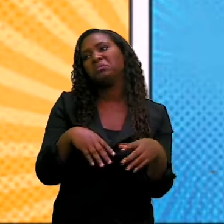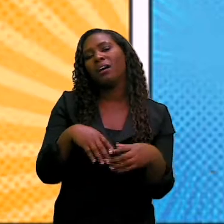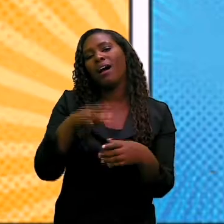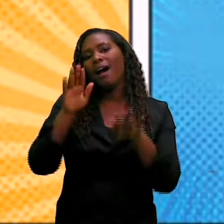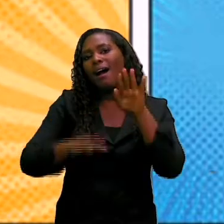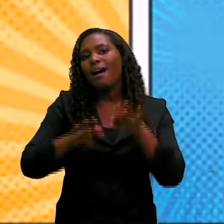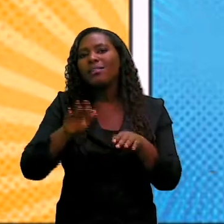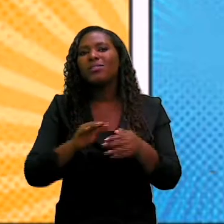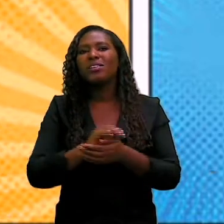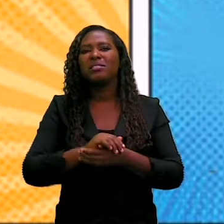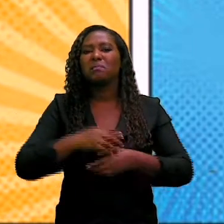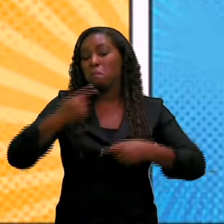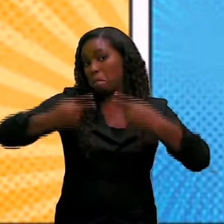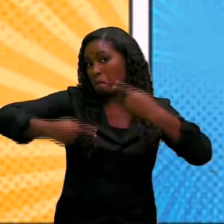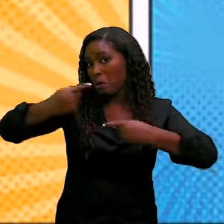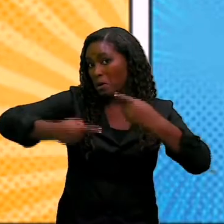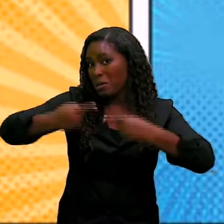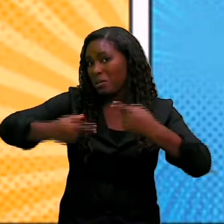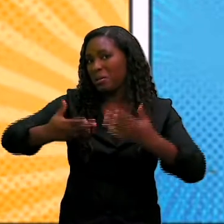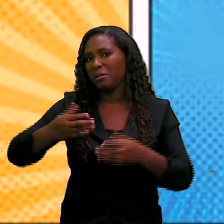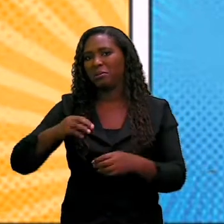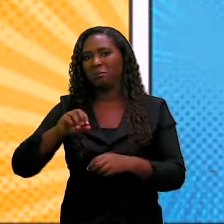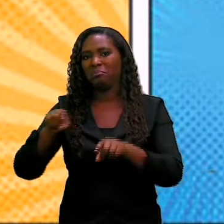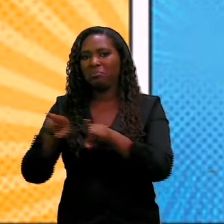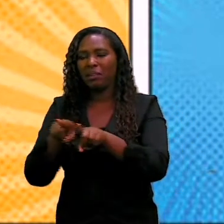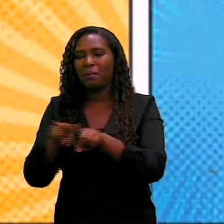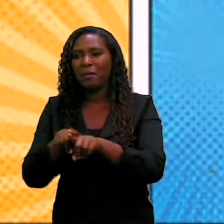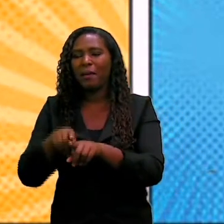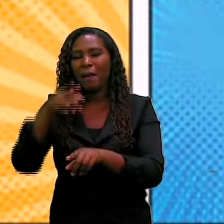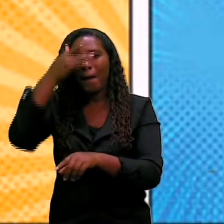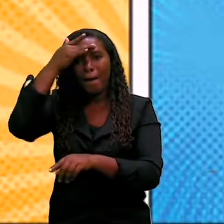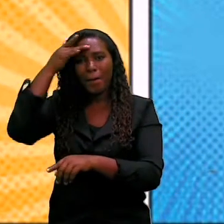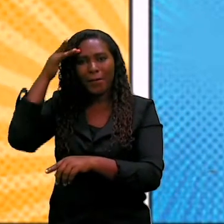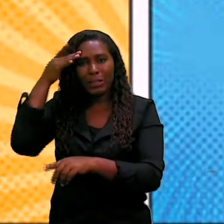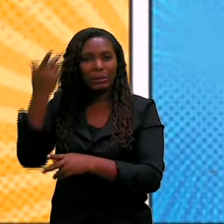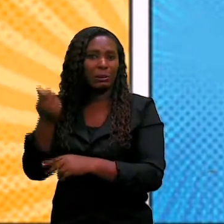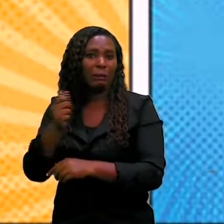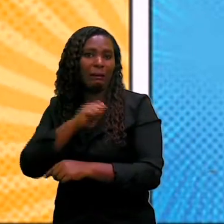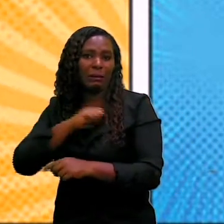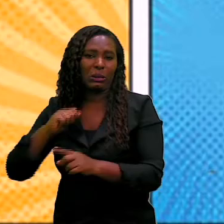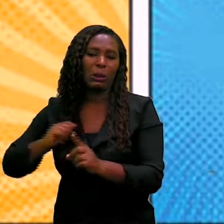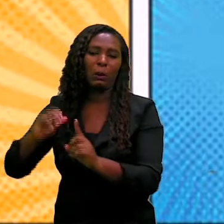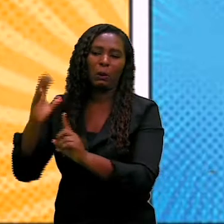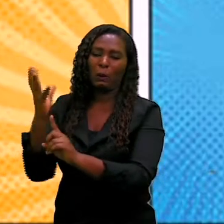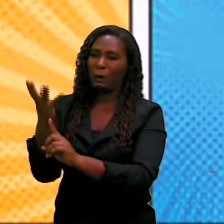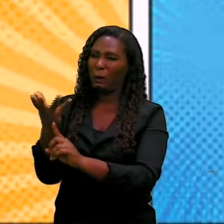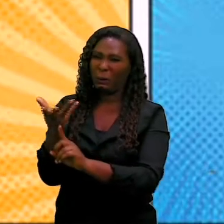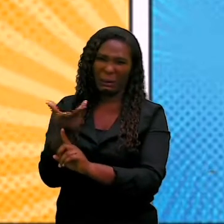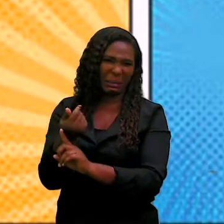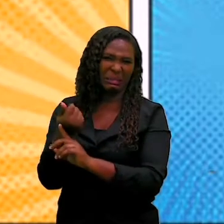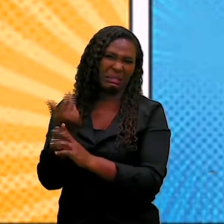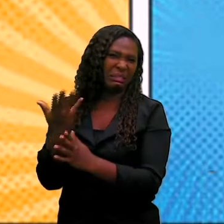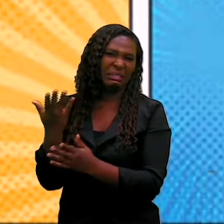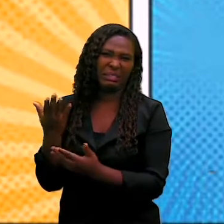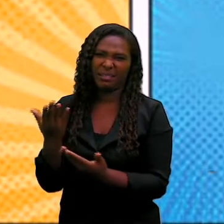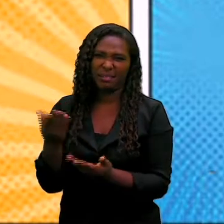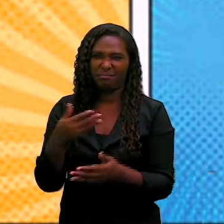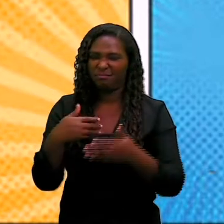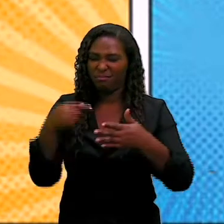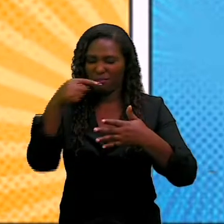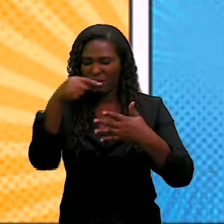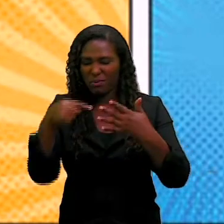ela exagera aí nas características dessa pessoa de uma forma humorística. Assim como também, em